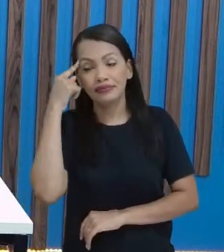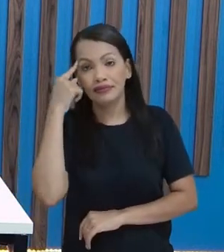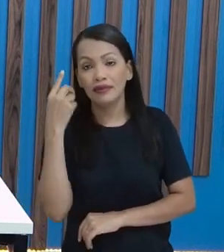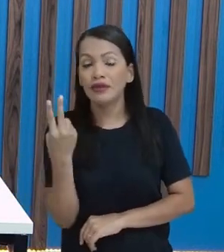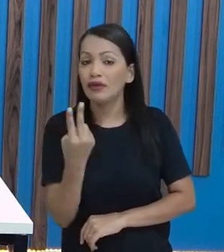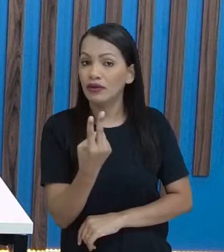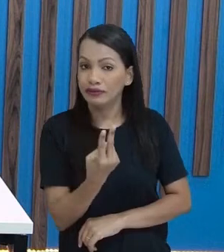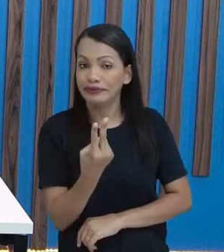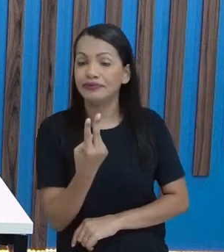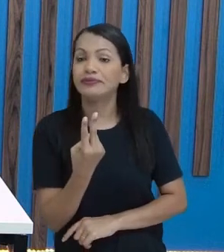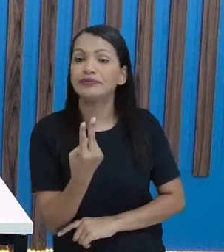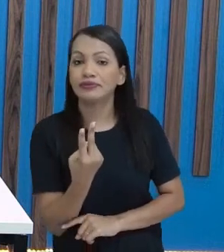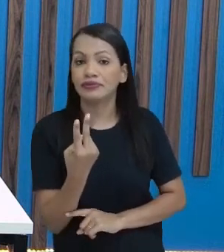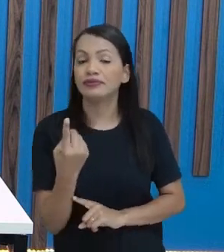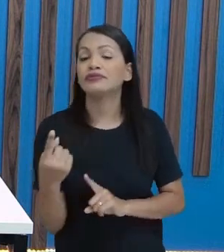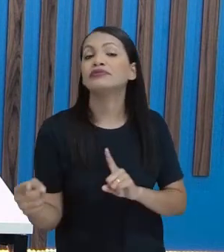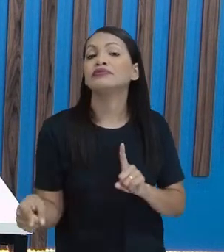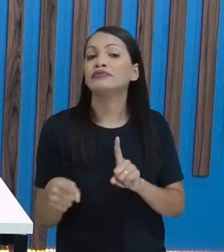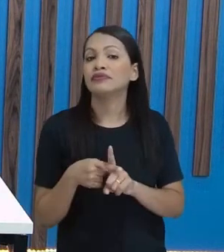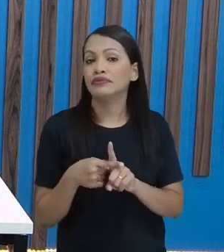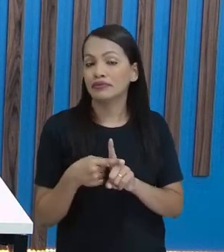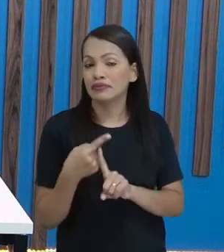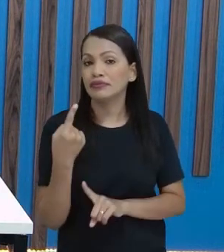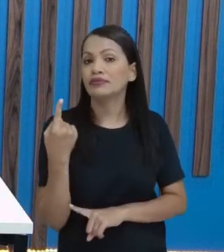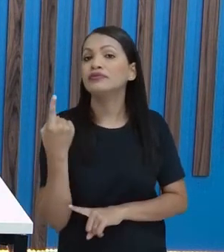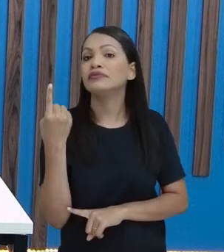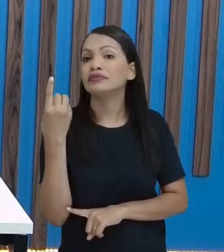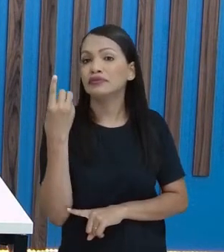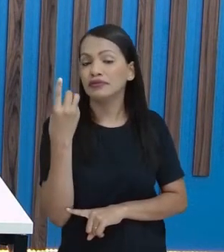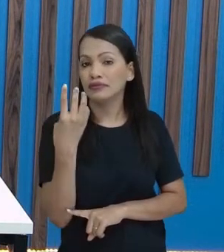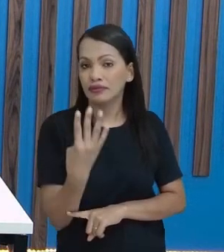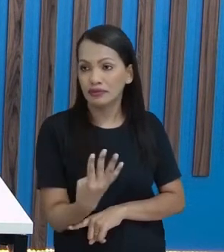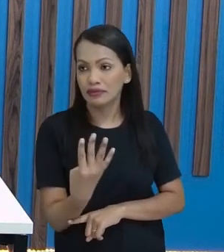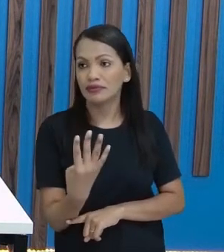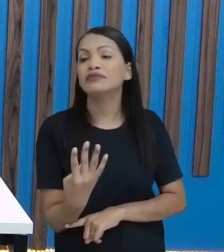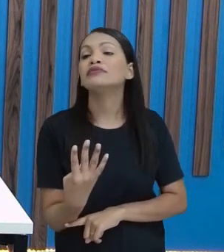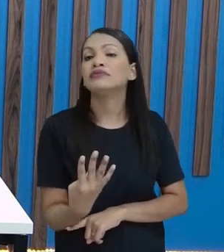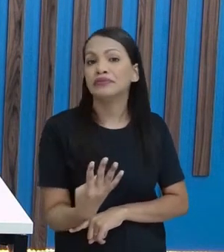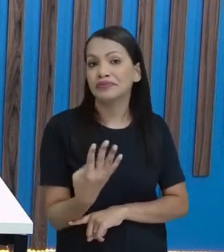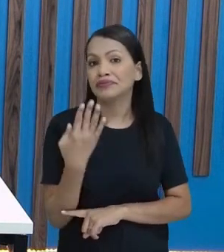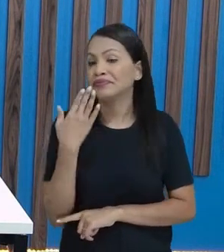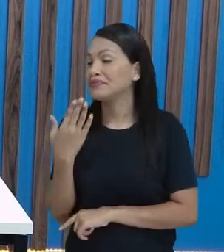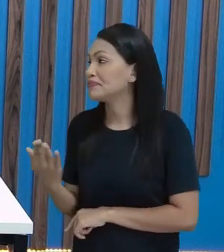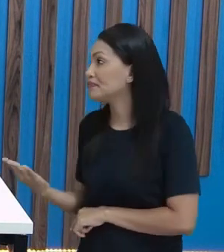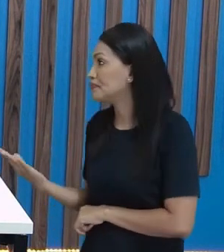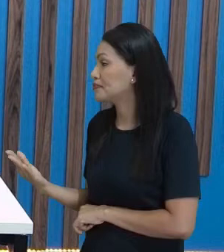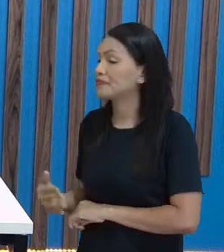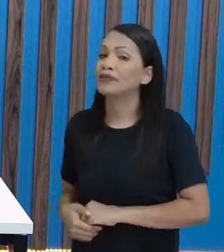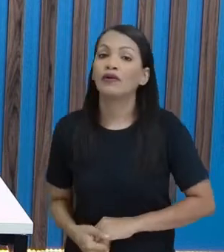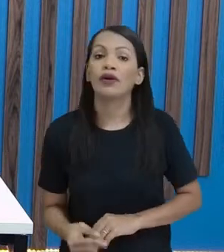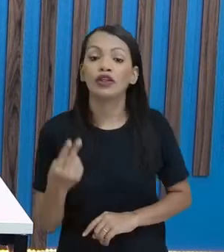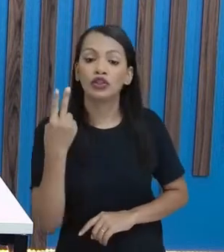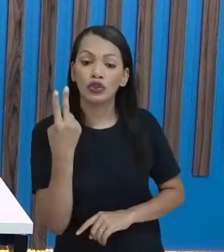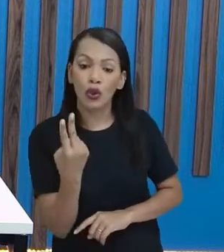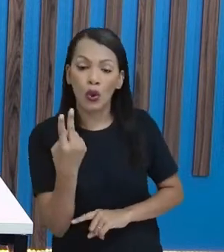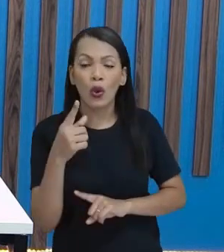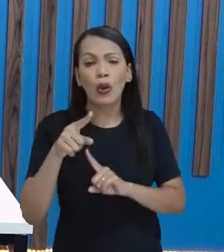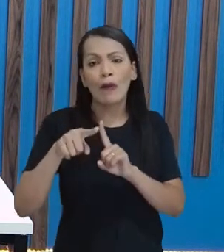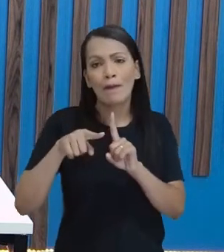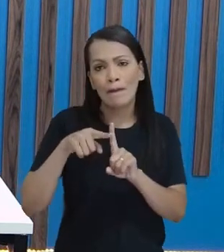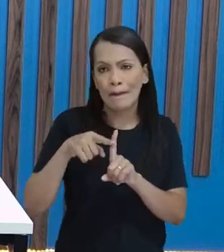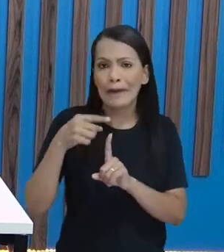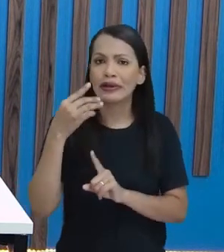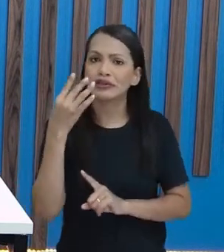4. 2, 3, 4, 5, 6. Certo? Então, guarda o 6